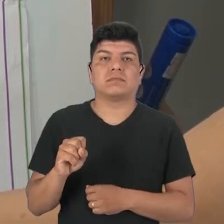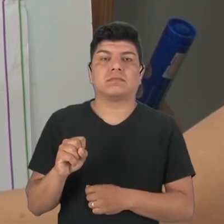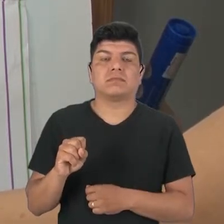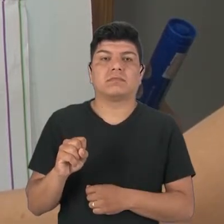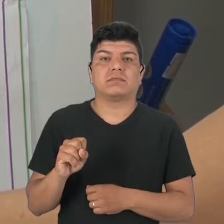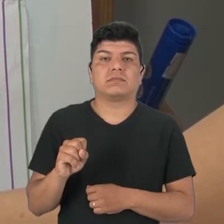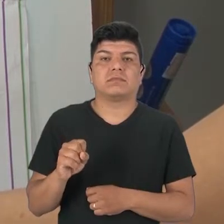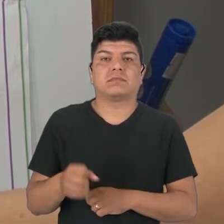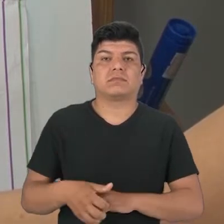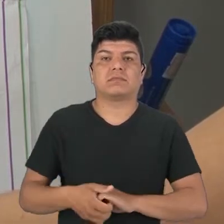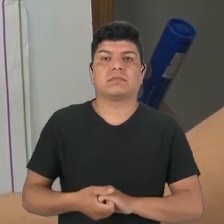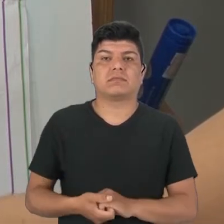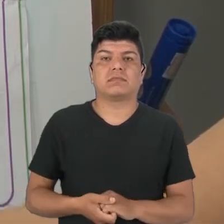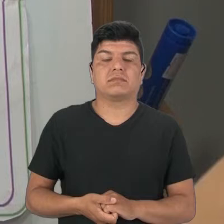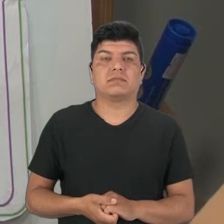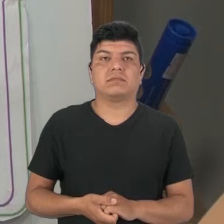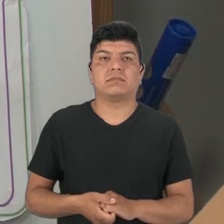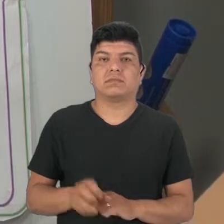Ok?